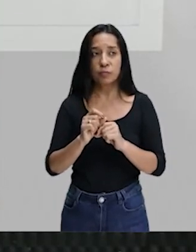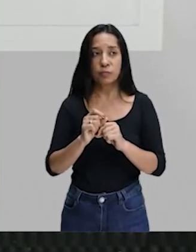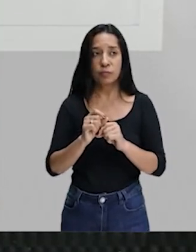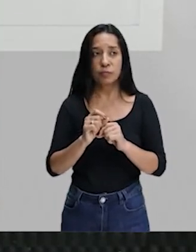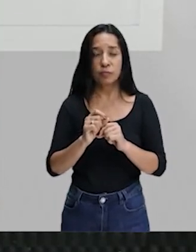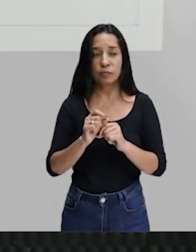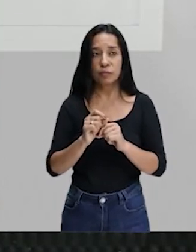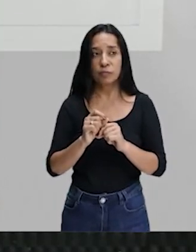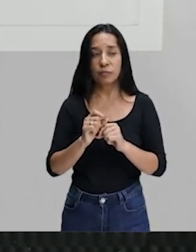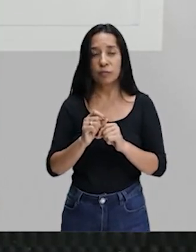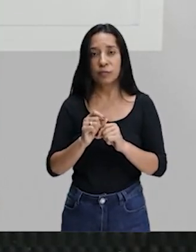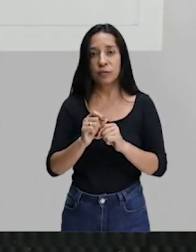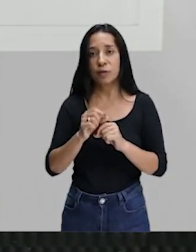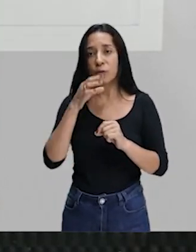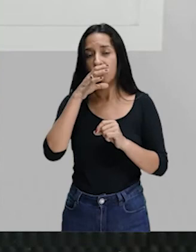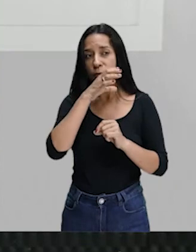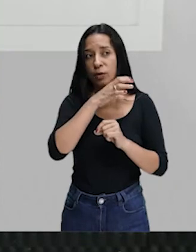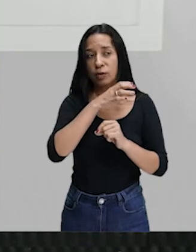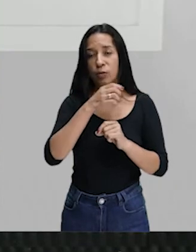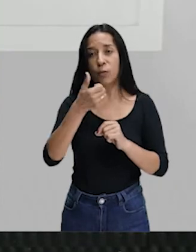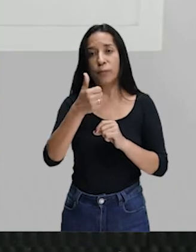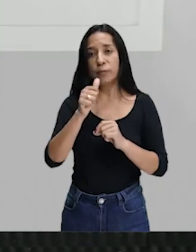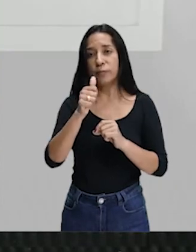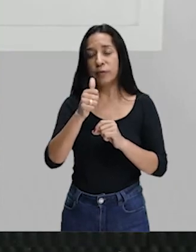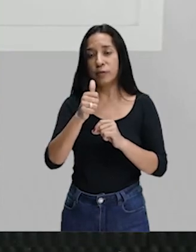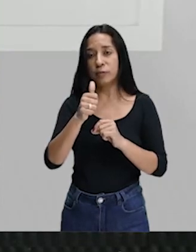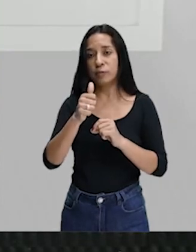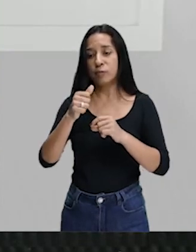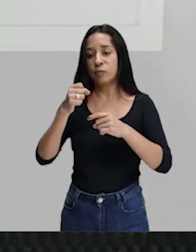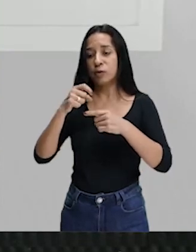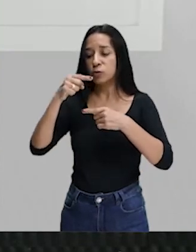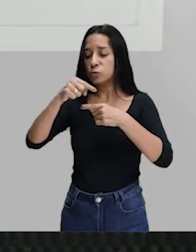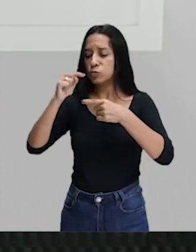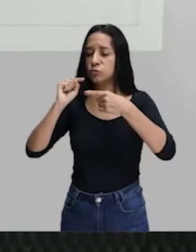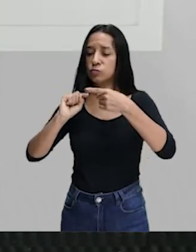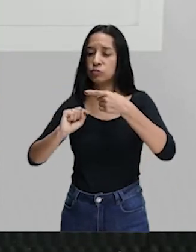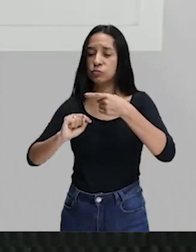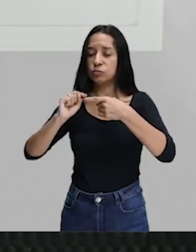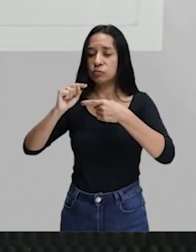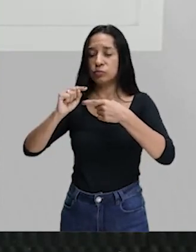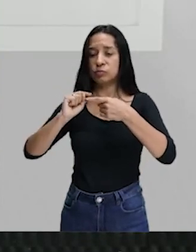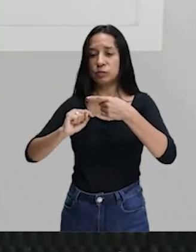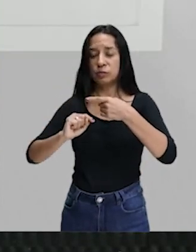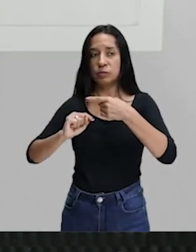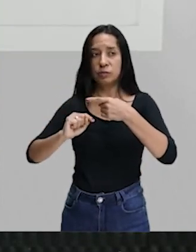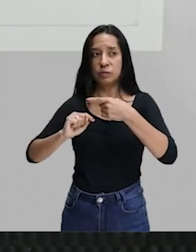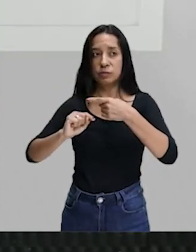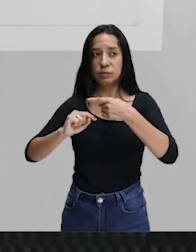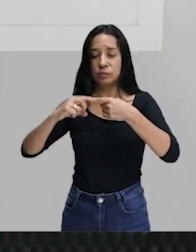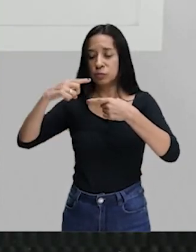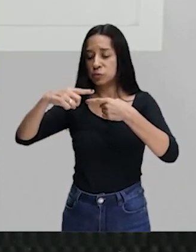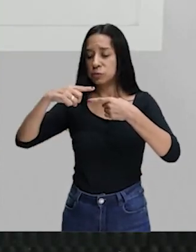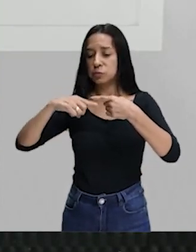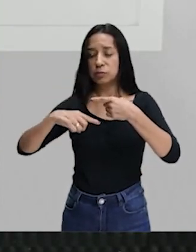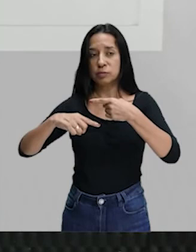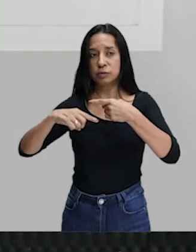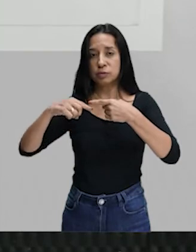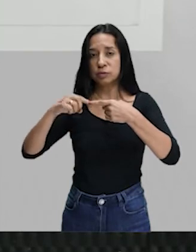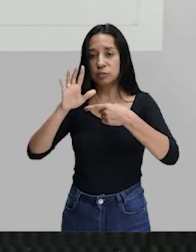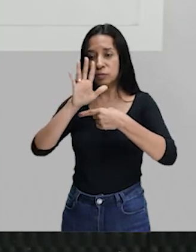primeiramente, ele vai ser diretamente proporcional à área.